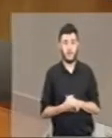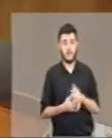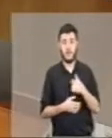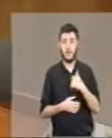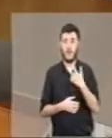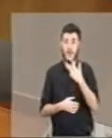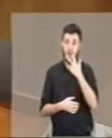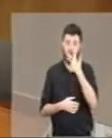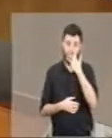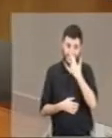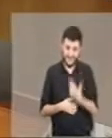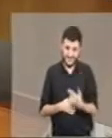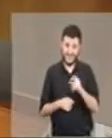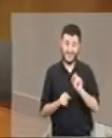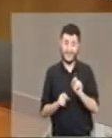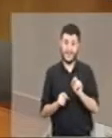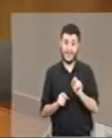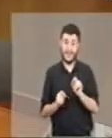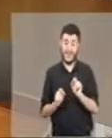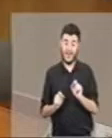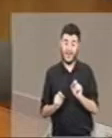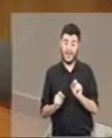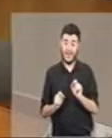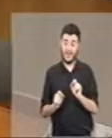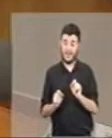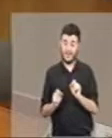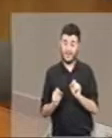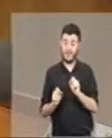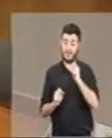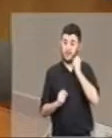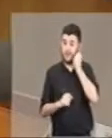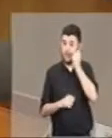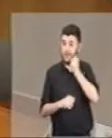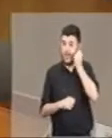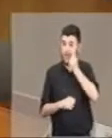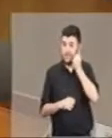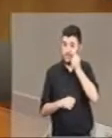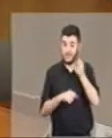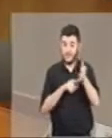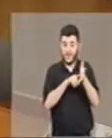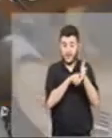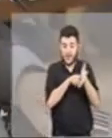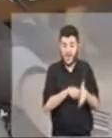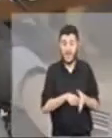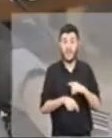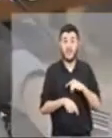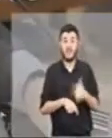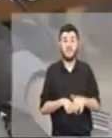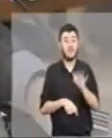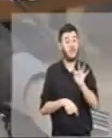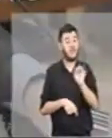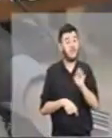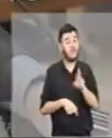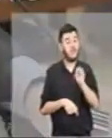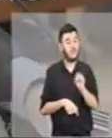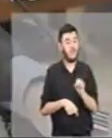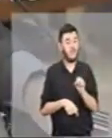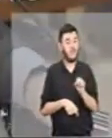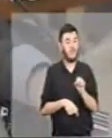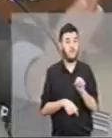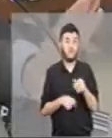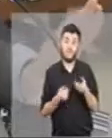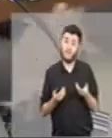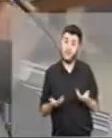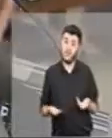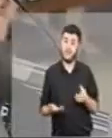não tinham foro. E, portanto, se esse era um equipamento utilizado pela autoridade investigada...